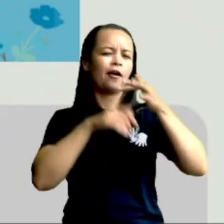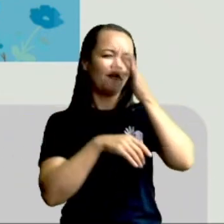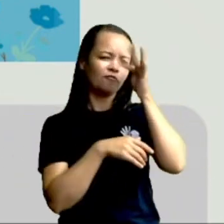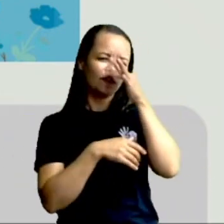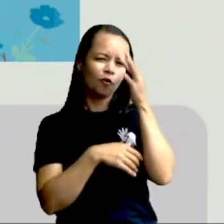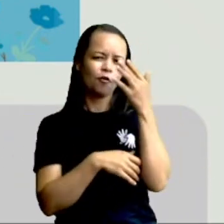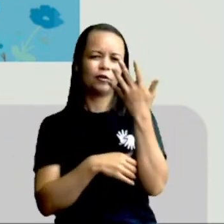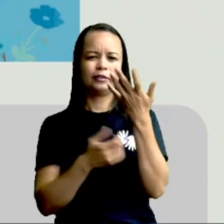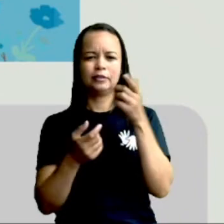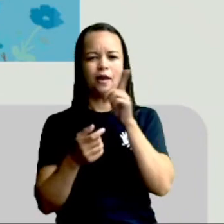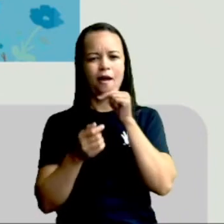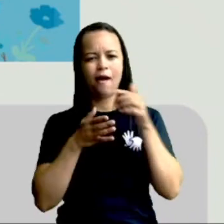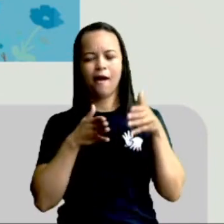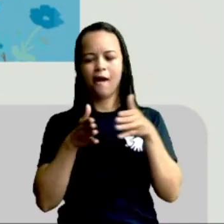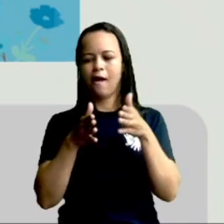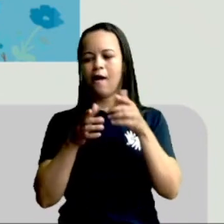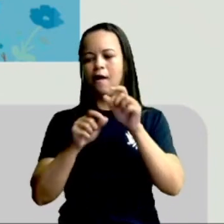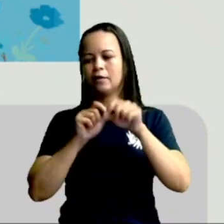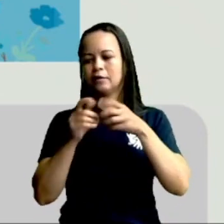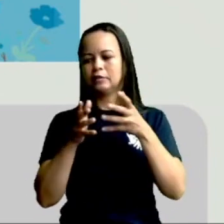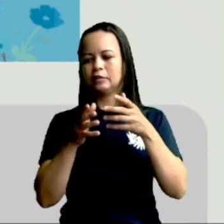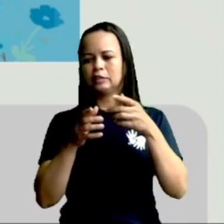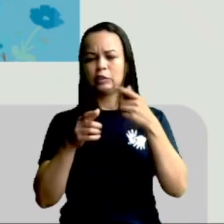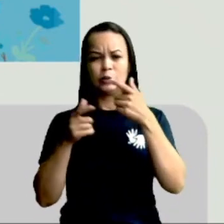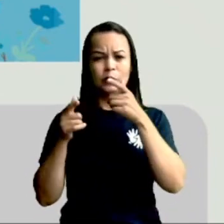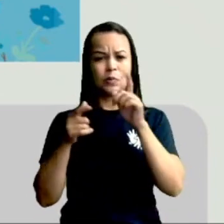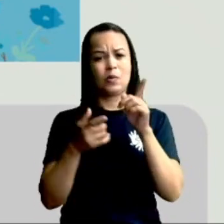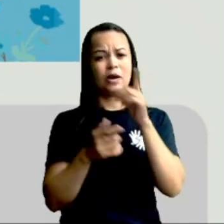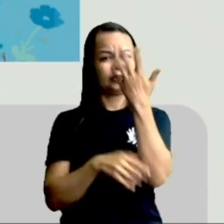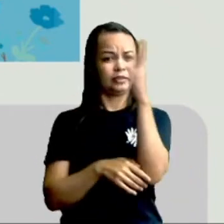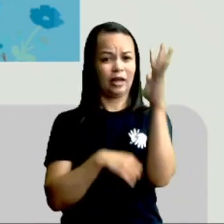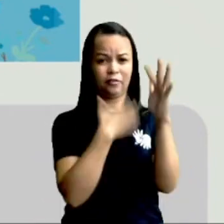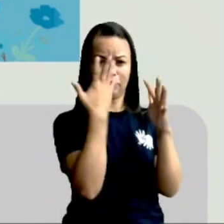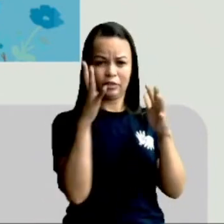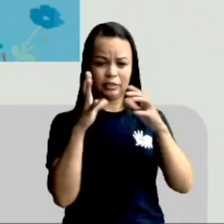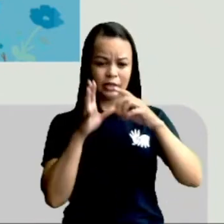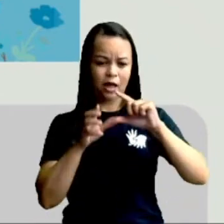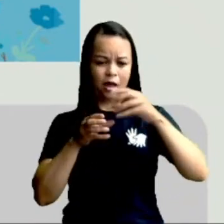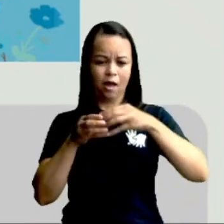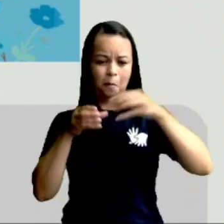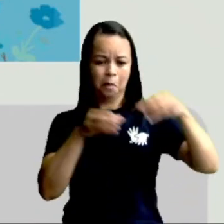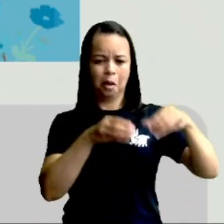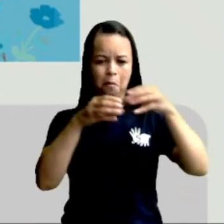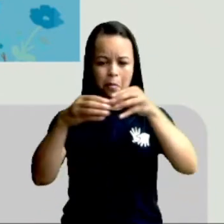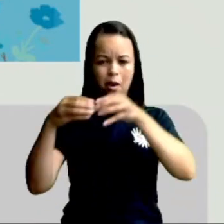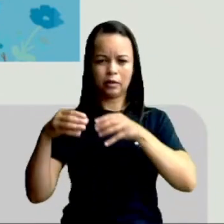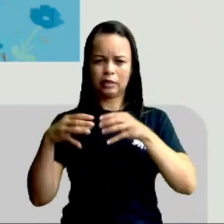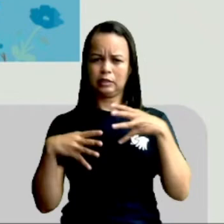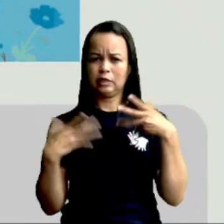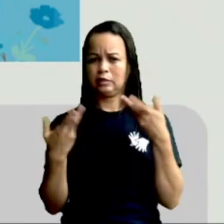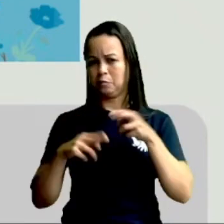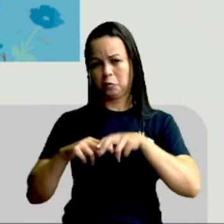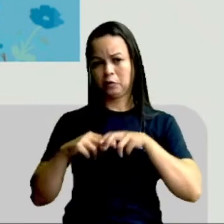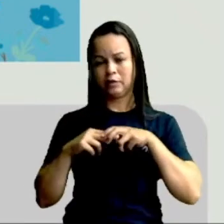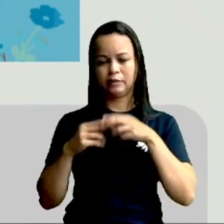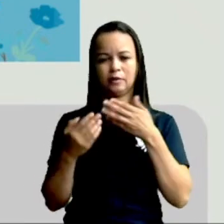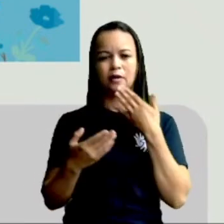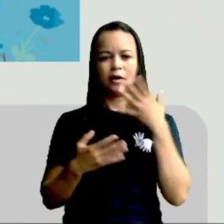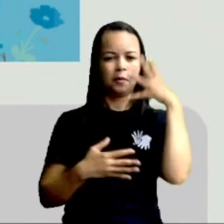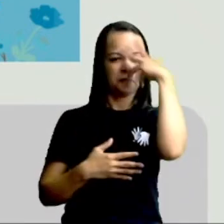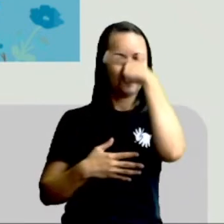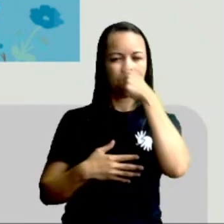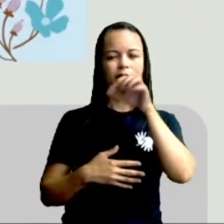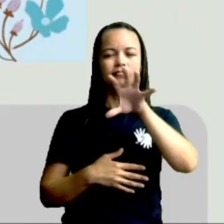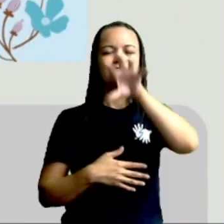e as árvores. Nenhuma sai do seu canto, mas nem por isso não deixam de ser bela e de nos oferecer o seu perfume e o seu